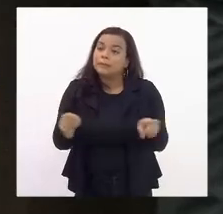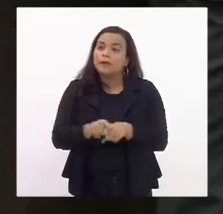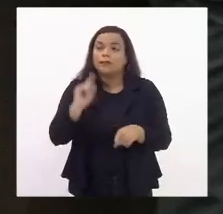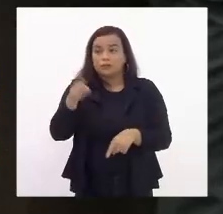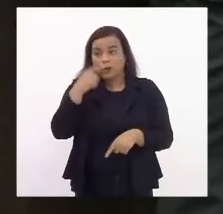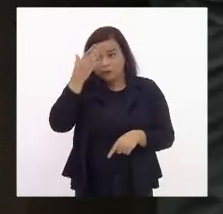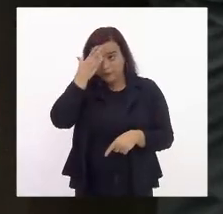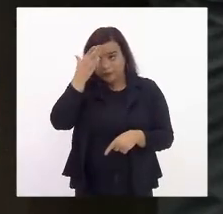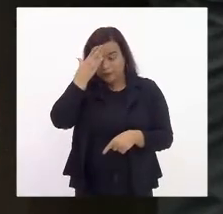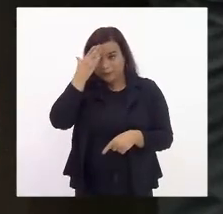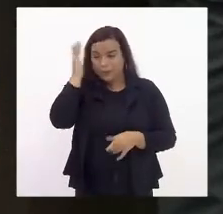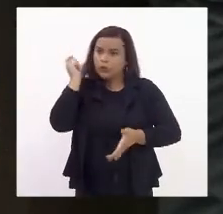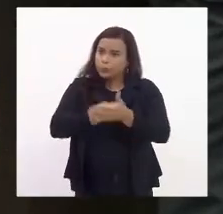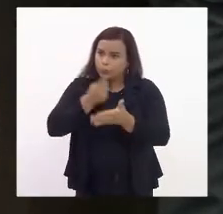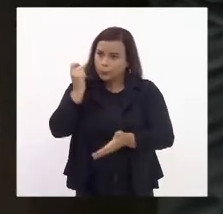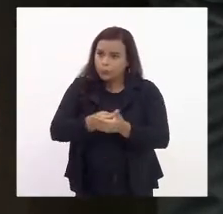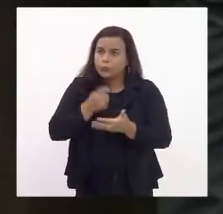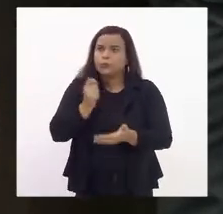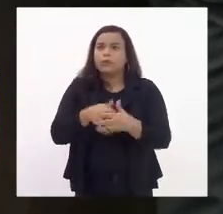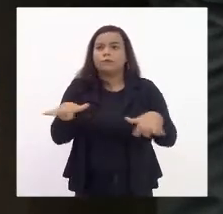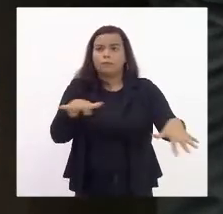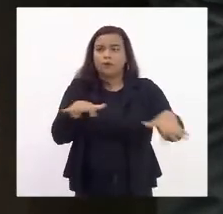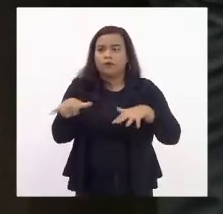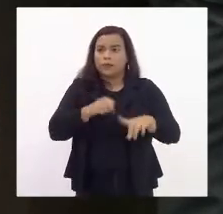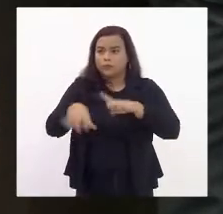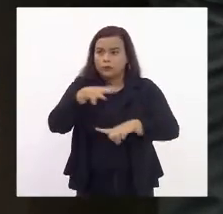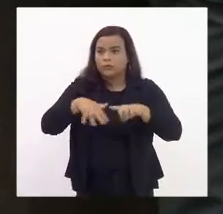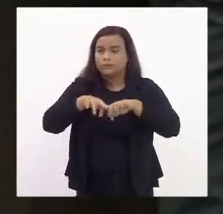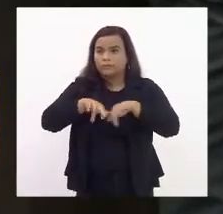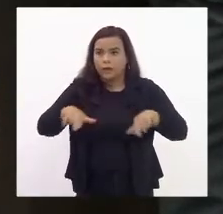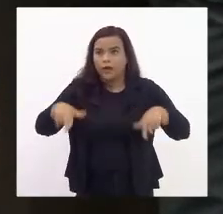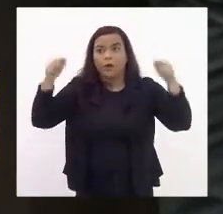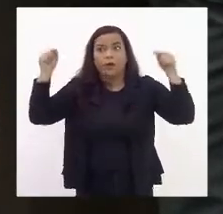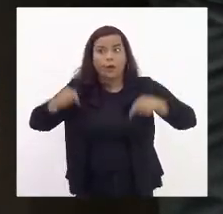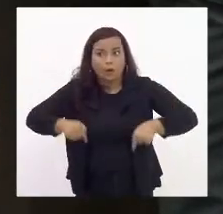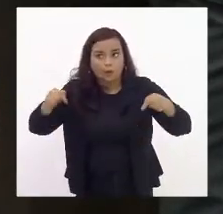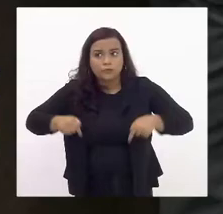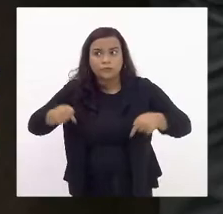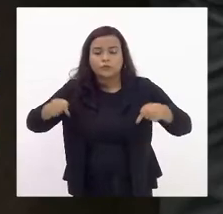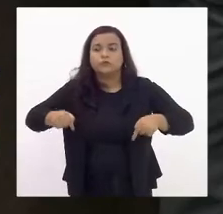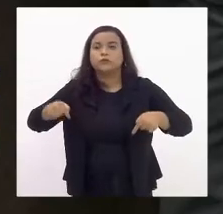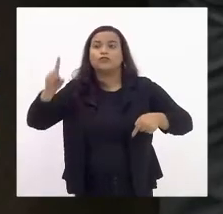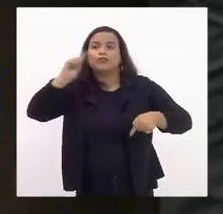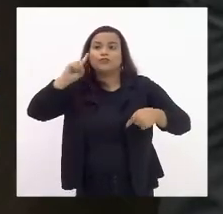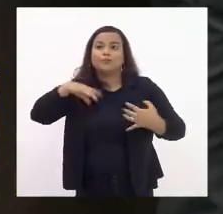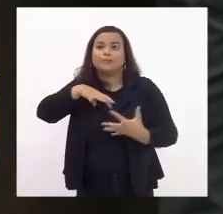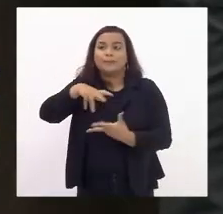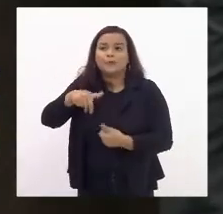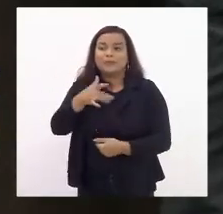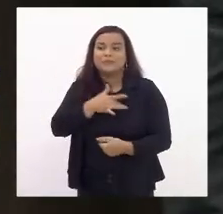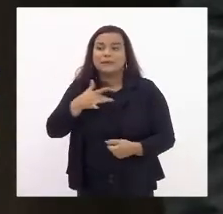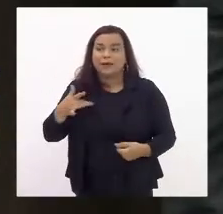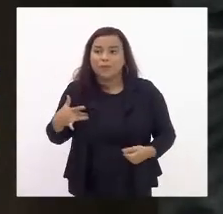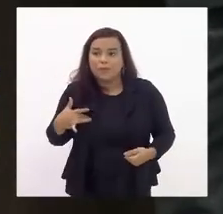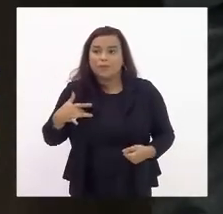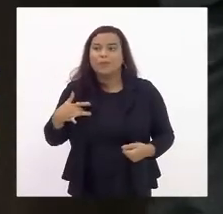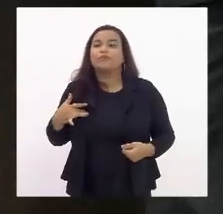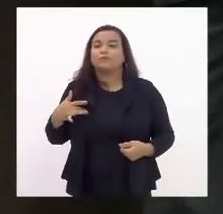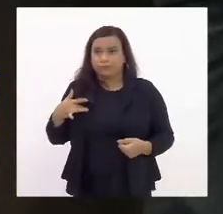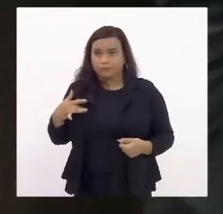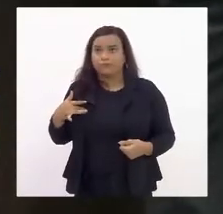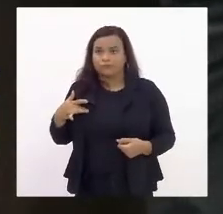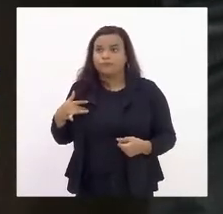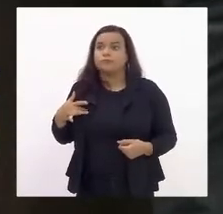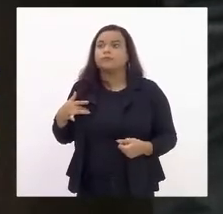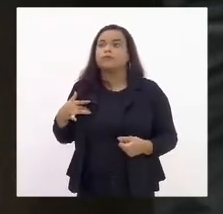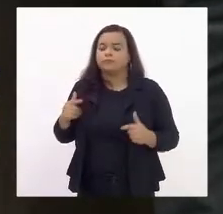entendendo a luta dos movimentos sociais. Então, no dia de hoje, Dia Mundial da Saúde, a Frente